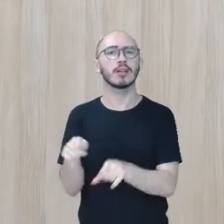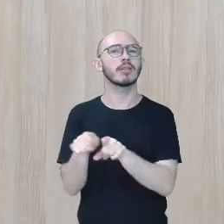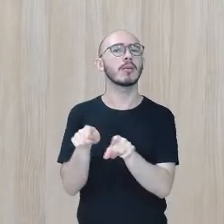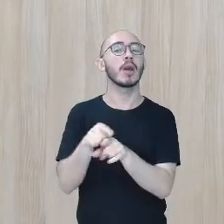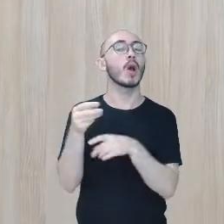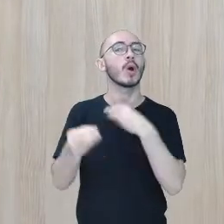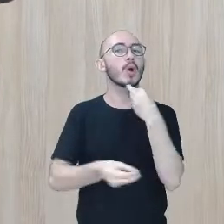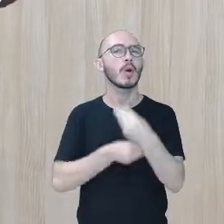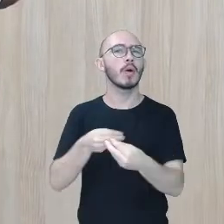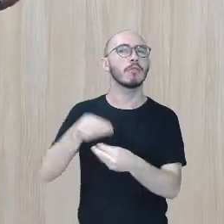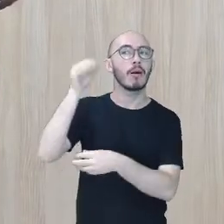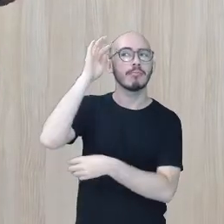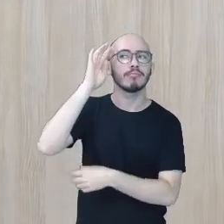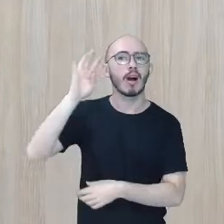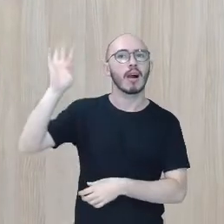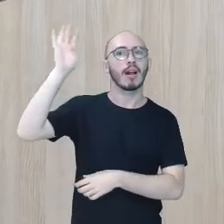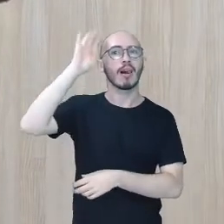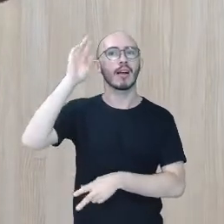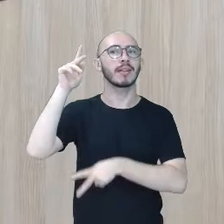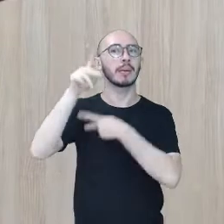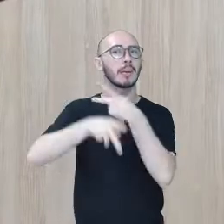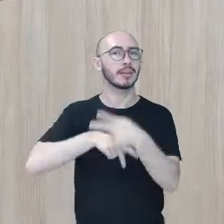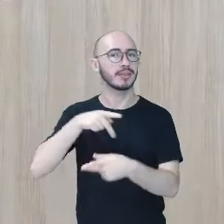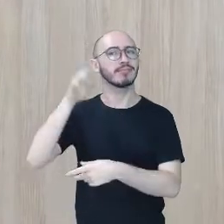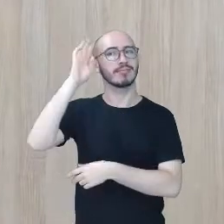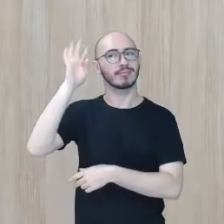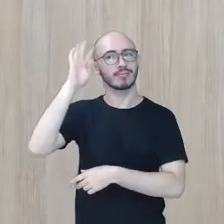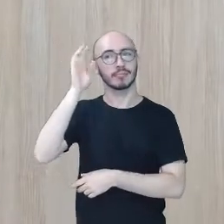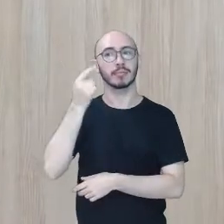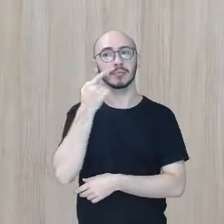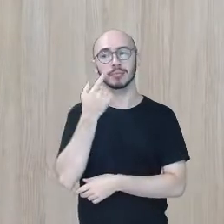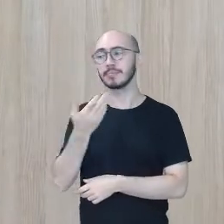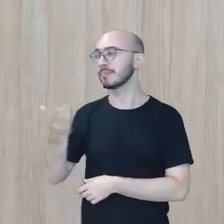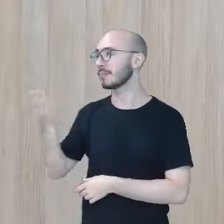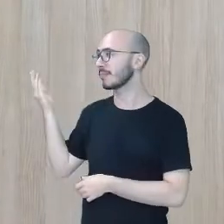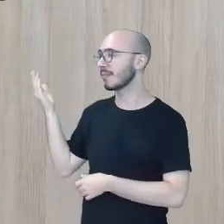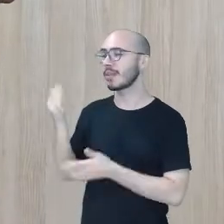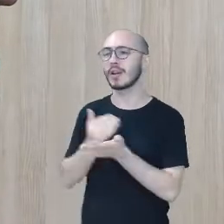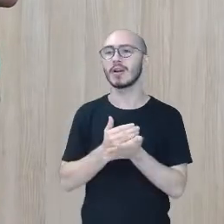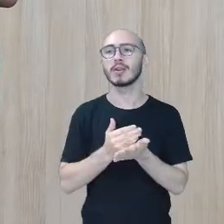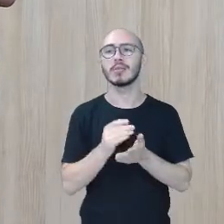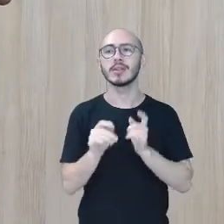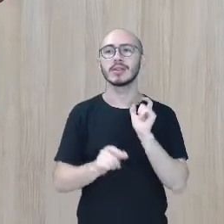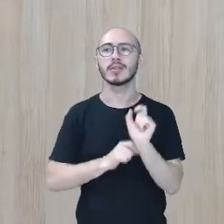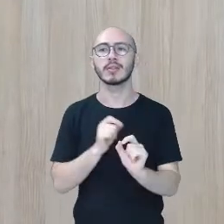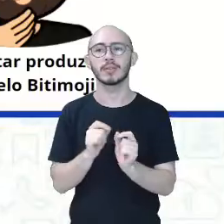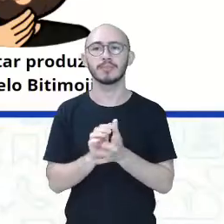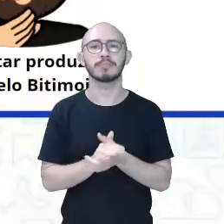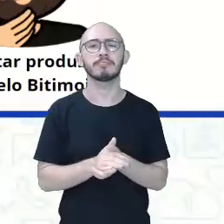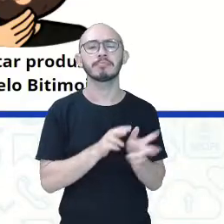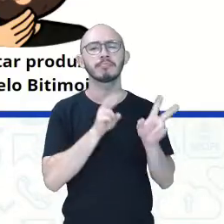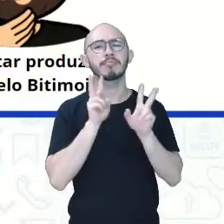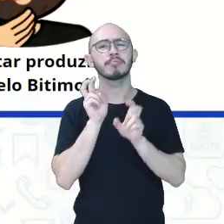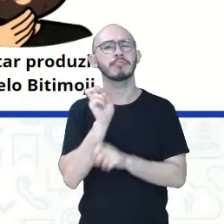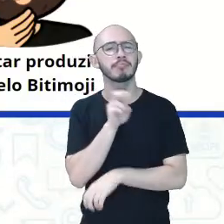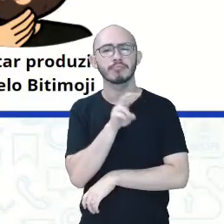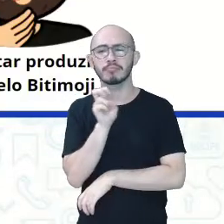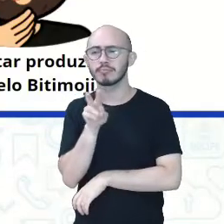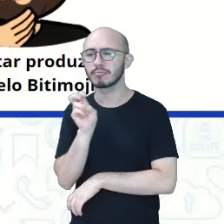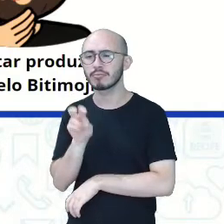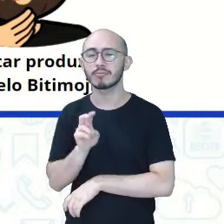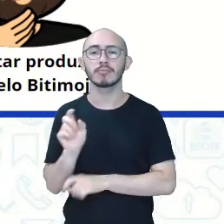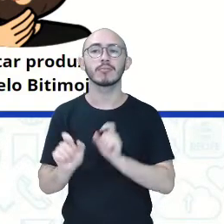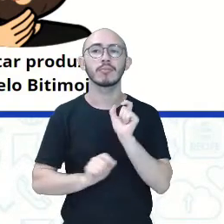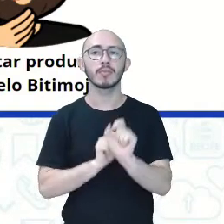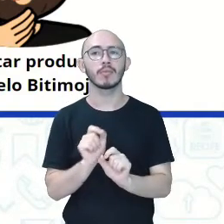imaginário também, né, dessa população. Então a gente vai começar aqui observando, né, essa imagem. Aí você